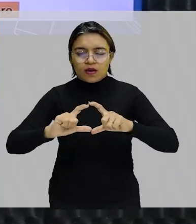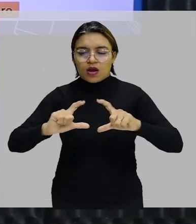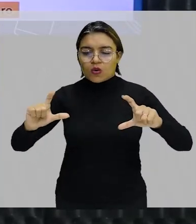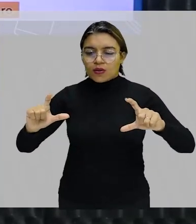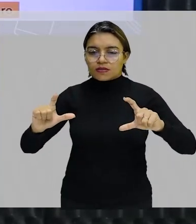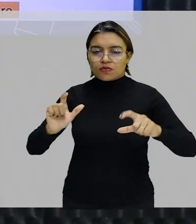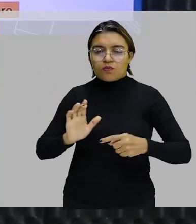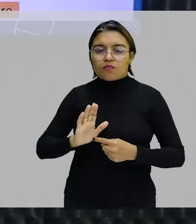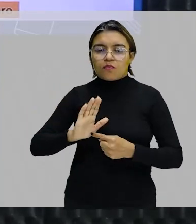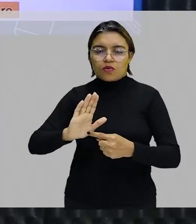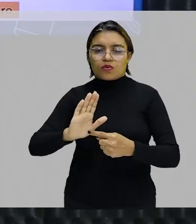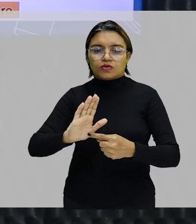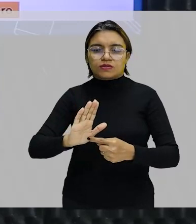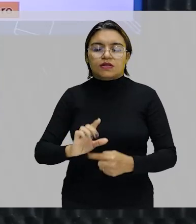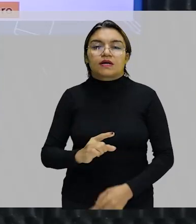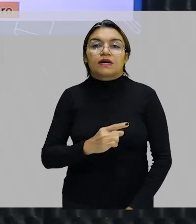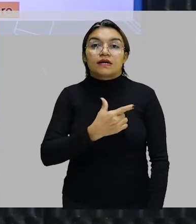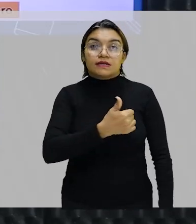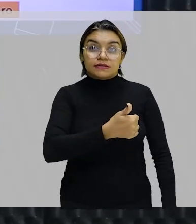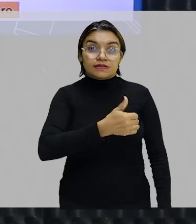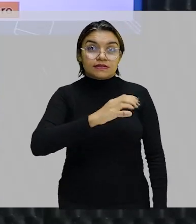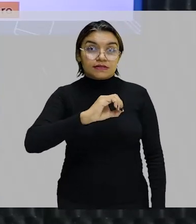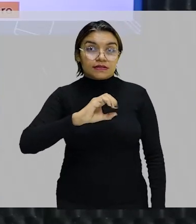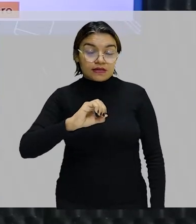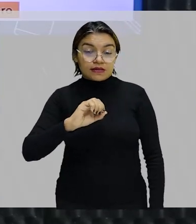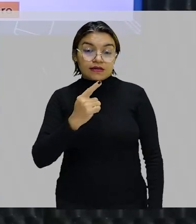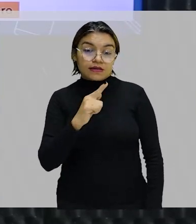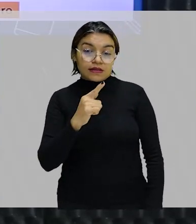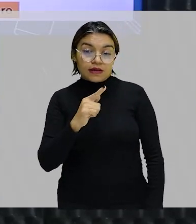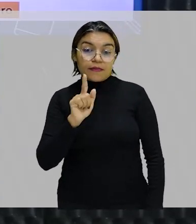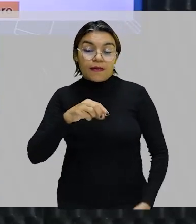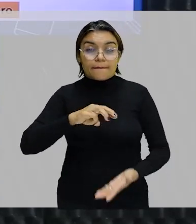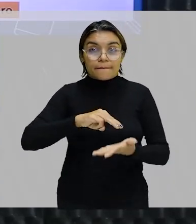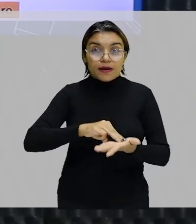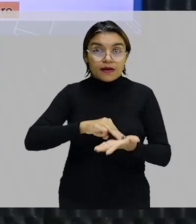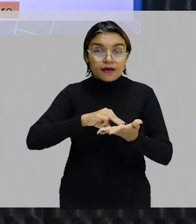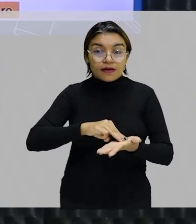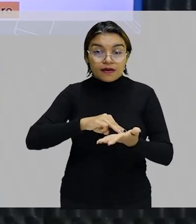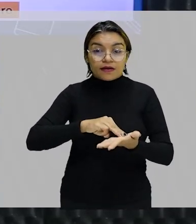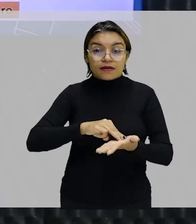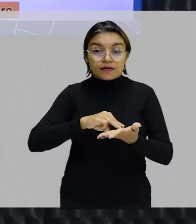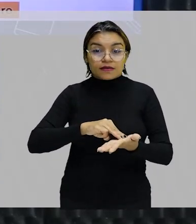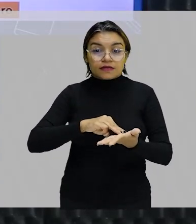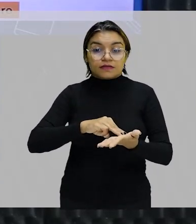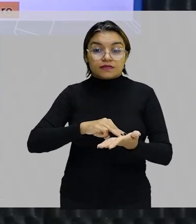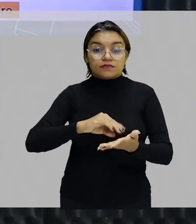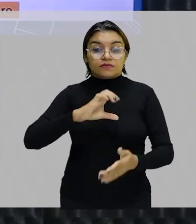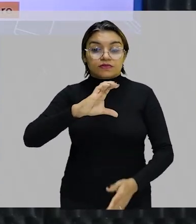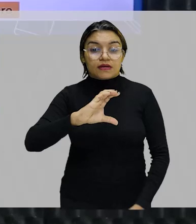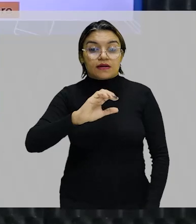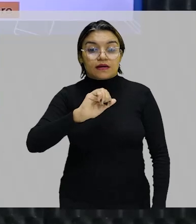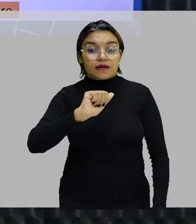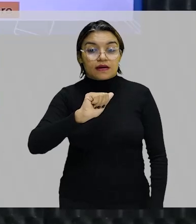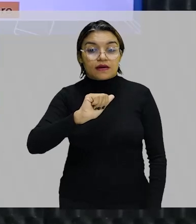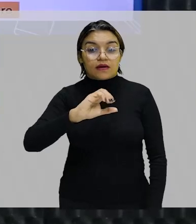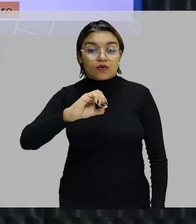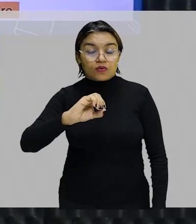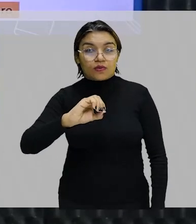temos 100 gramas, que é a massa molar do carbonato de cálcio, tudo bem?